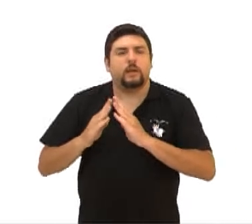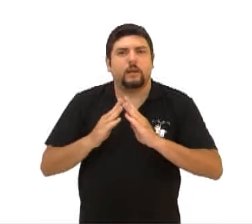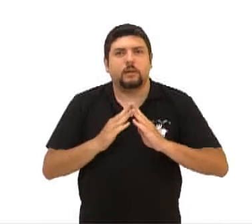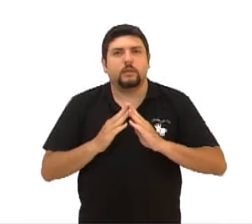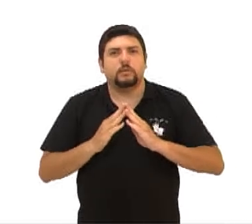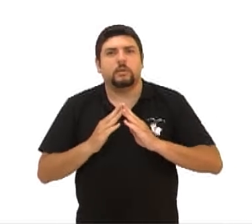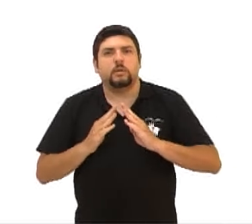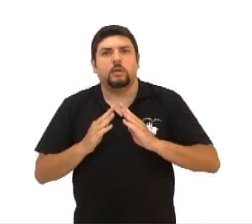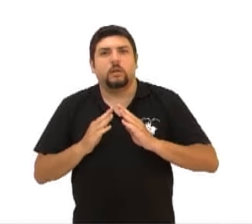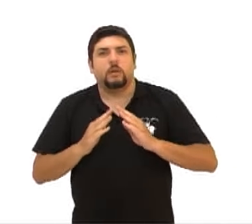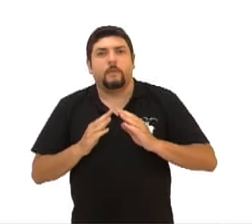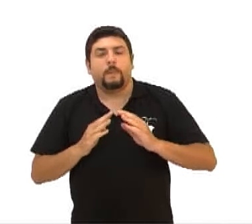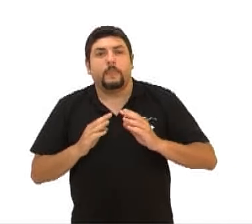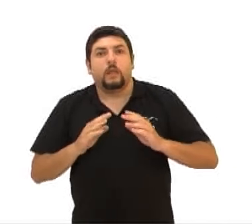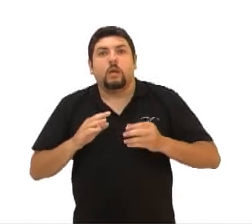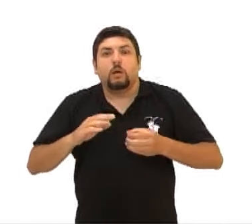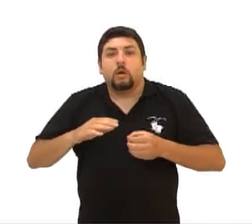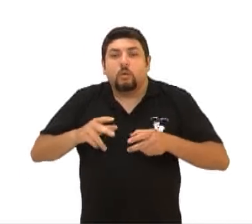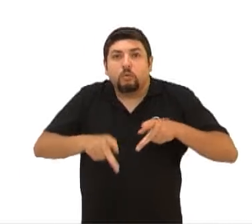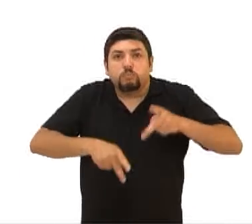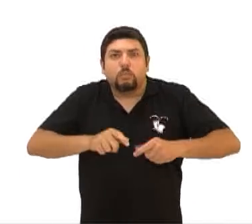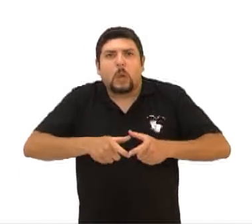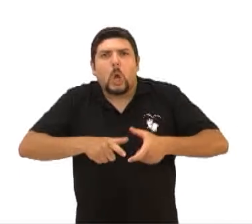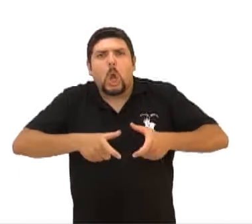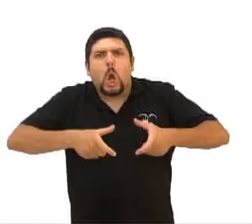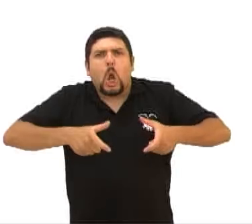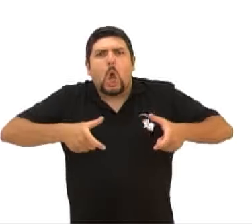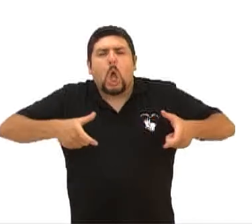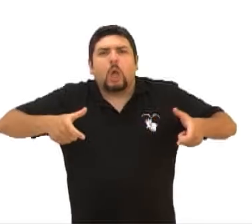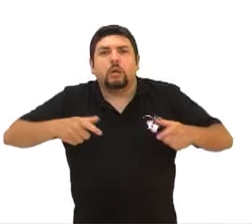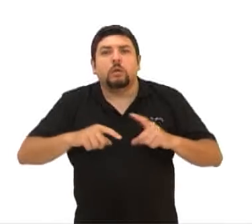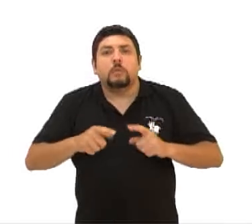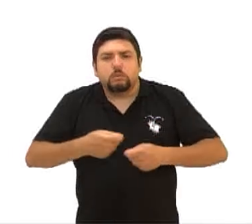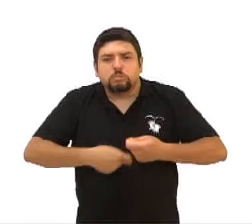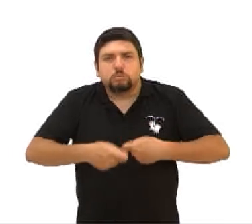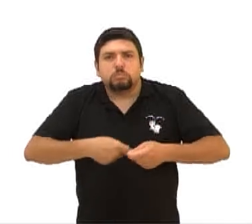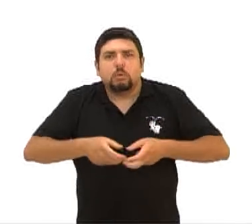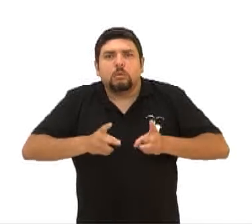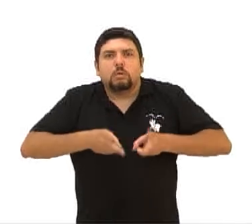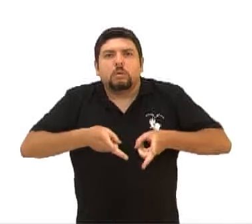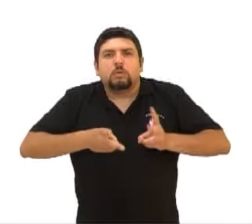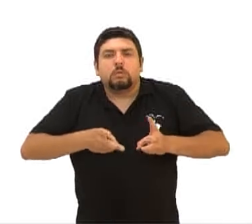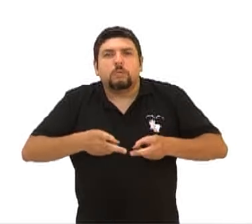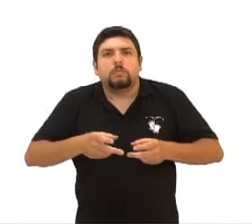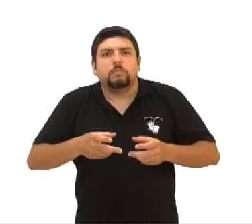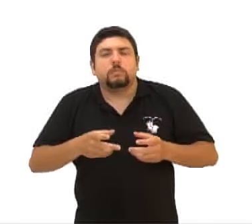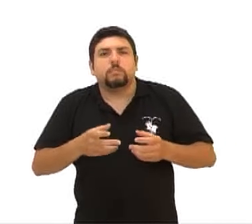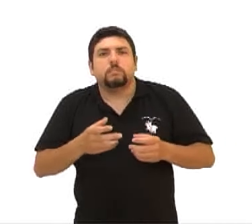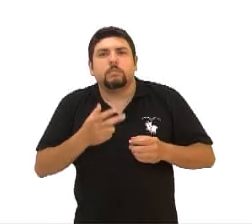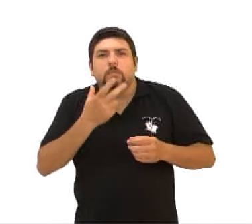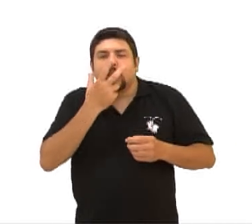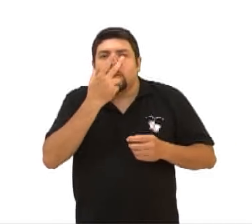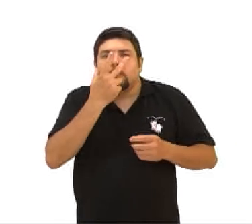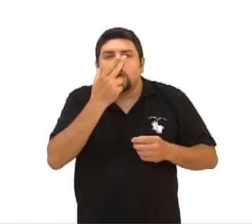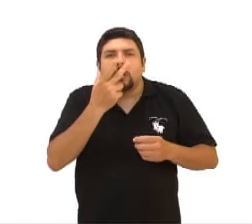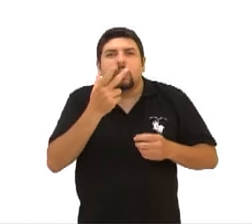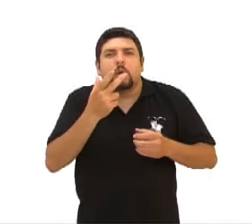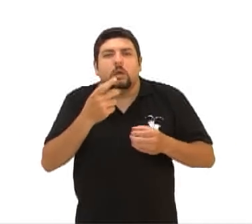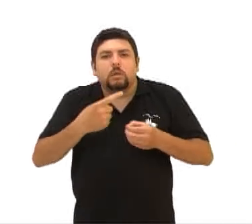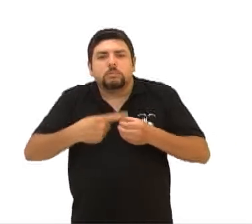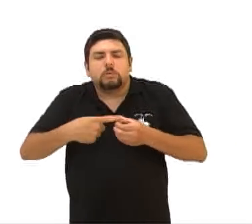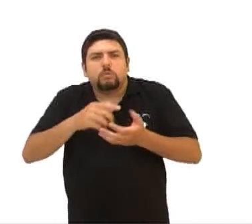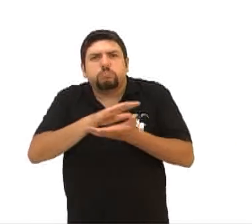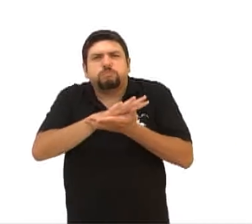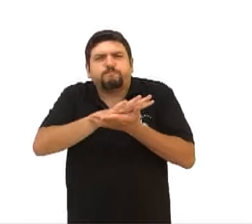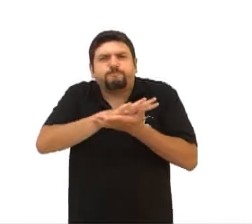o ritmo de crescimento da população nas cidades. Então ela acaba suplantando os benefícios da cidade,